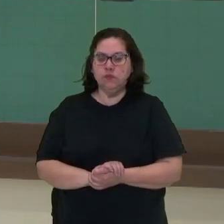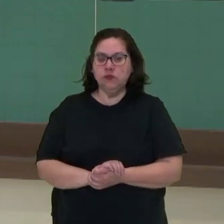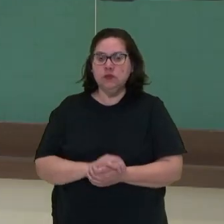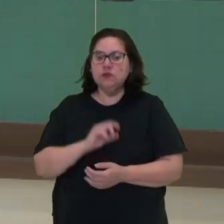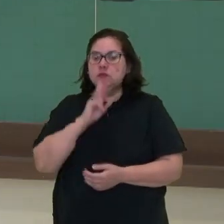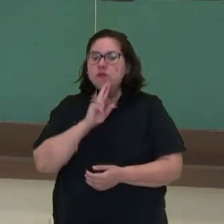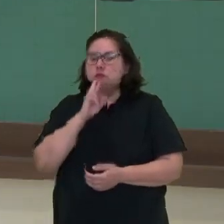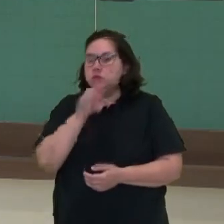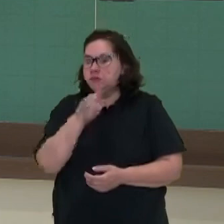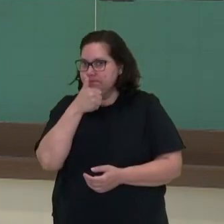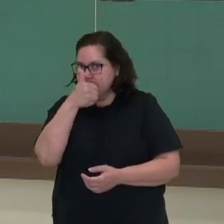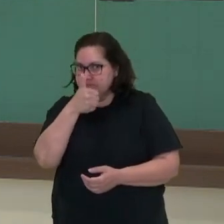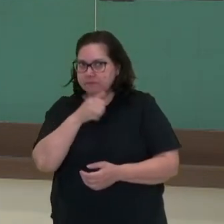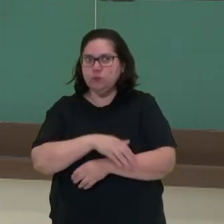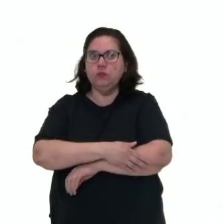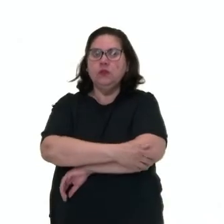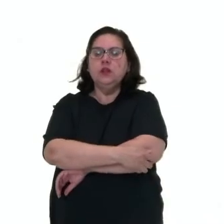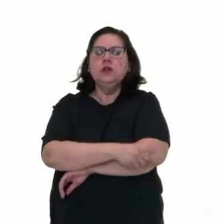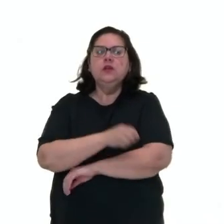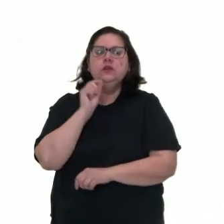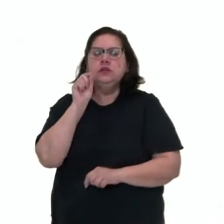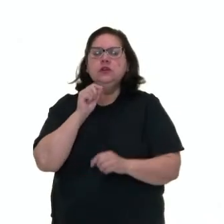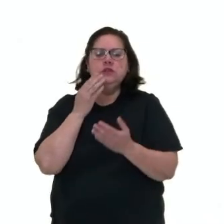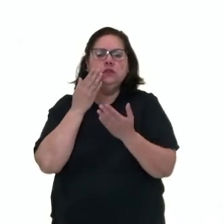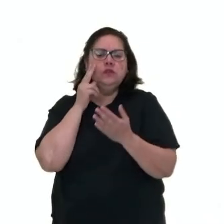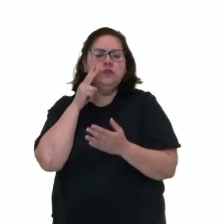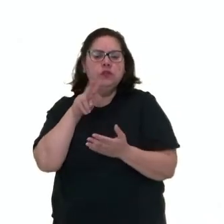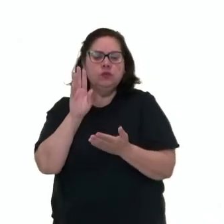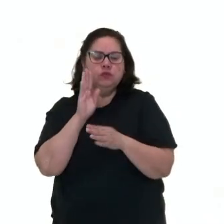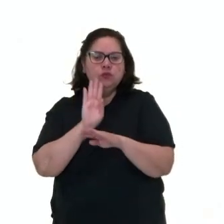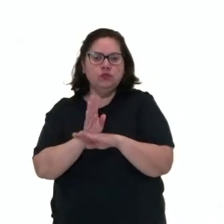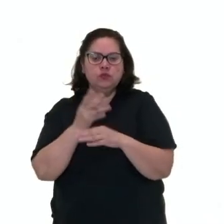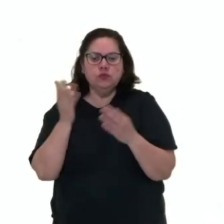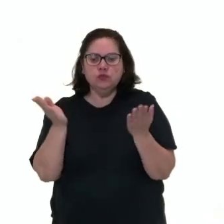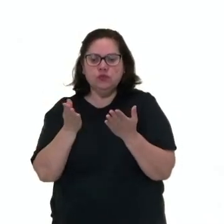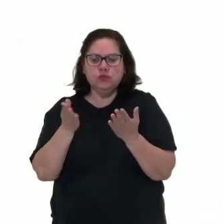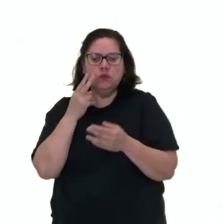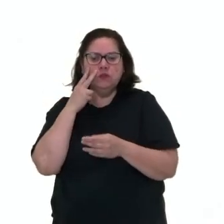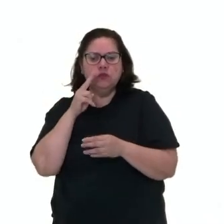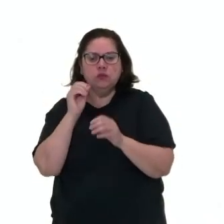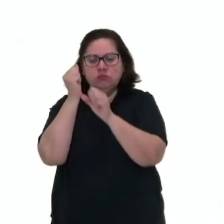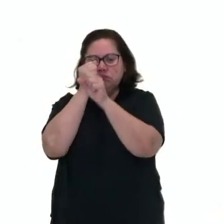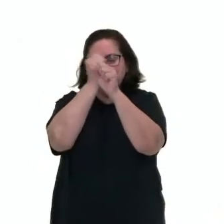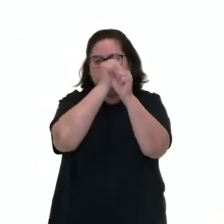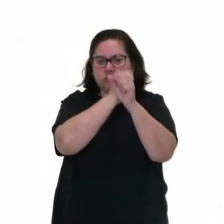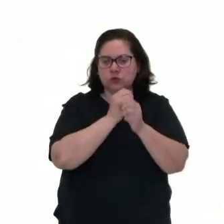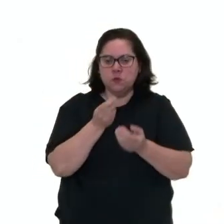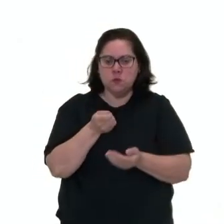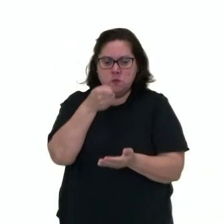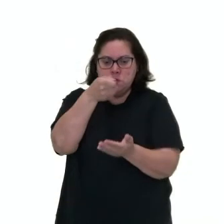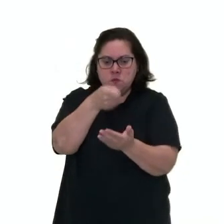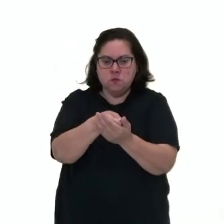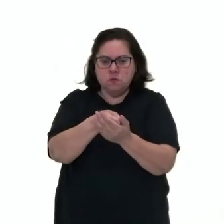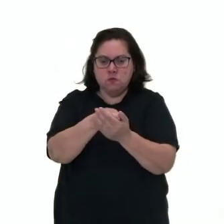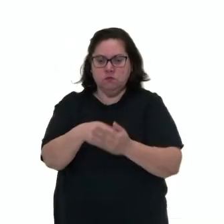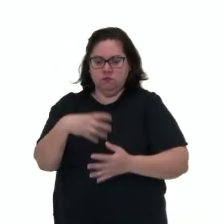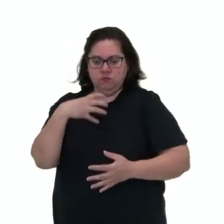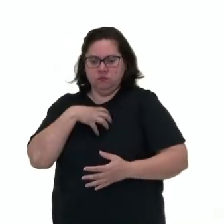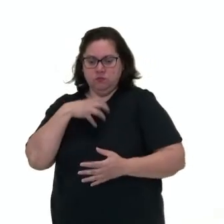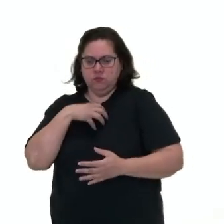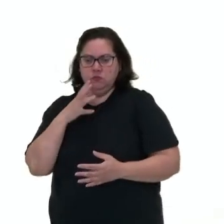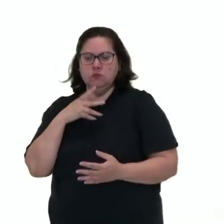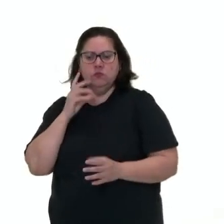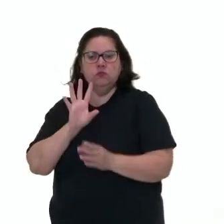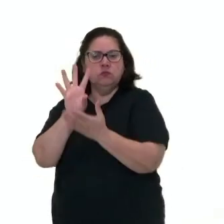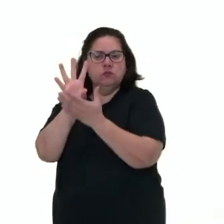Responderam lá, pessoal. Beleza. O que nós vimos no dia de hoje, pessoal? Nós vimos como a escultura pode ser imposta trazendo estereótipos e pode levar as pessoas a